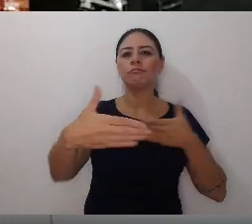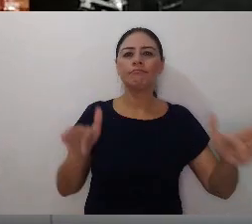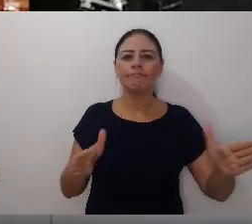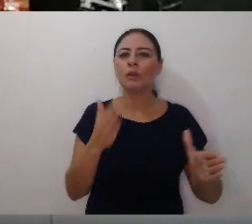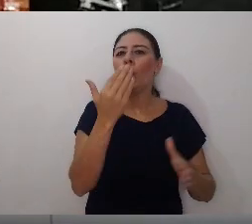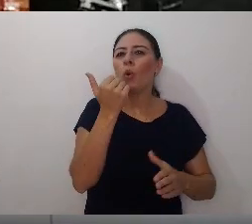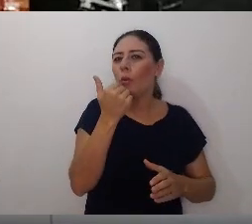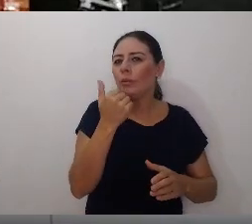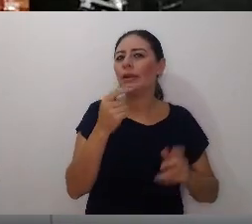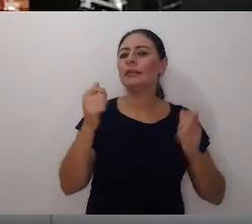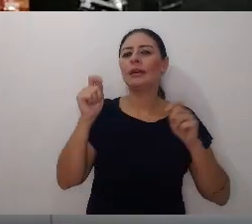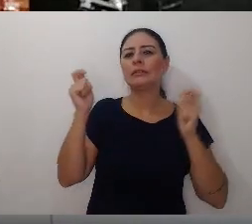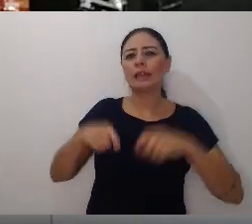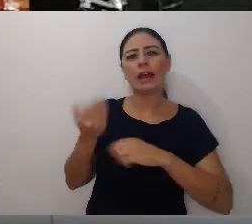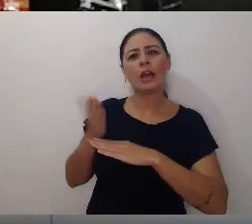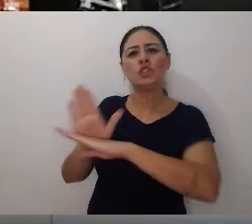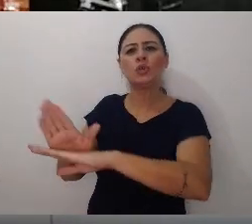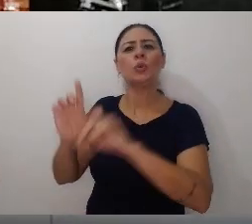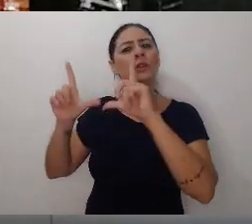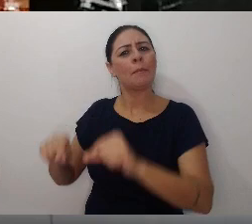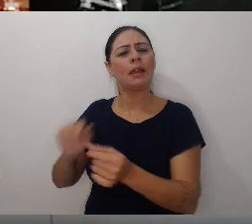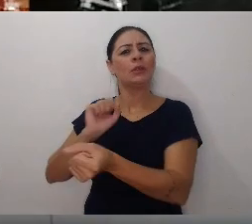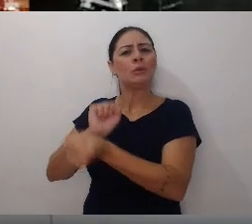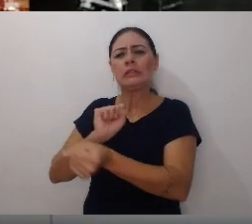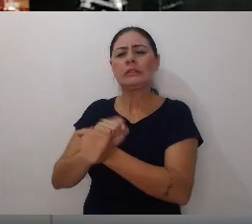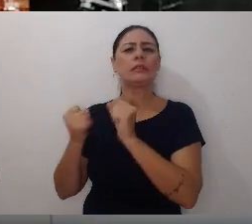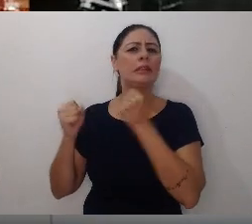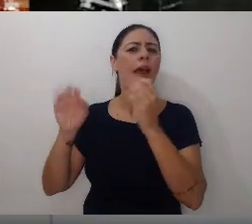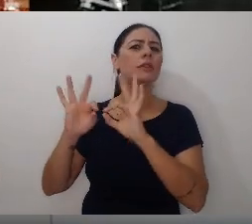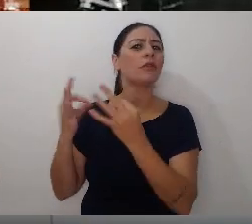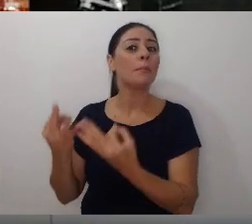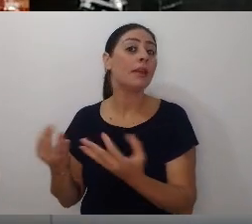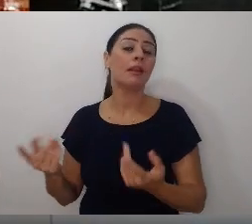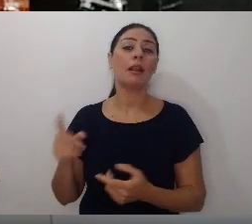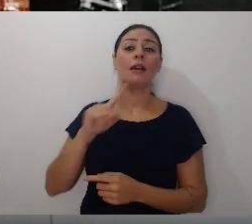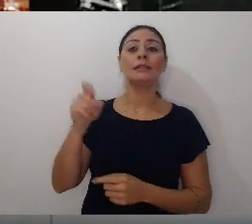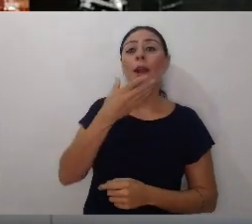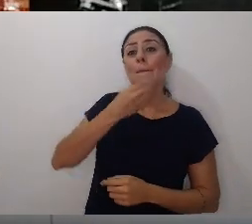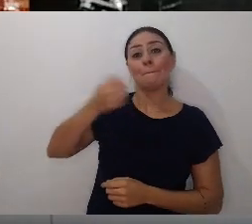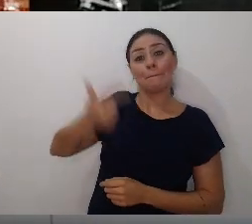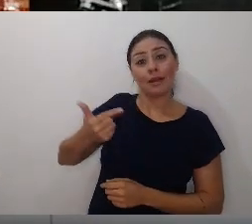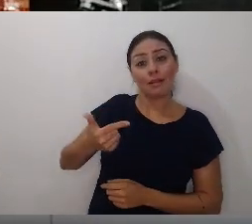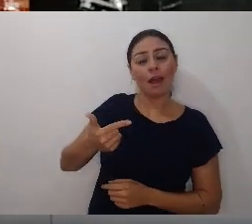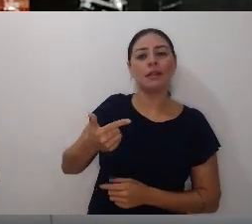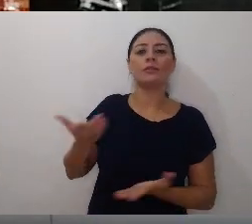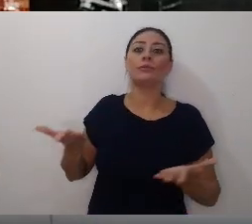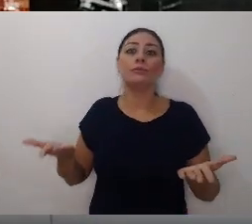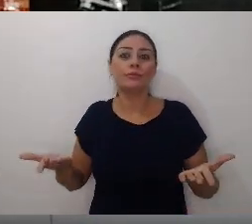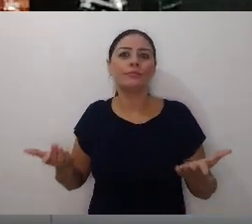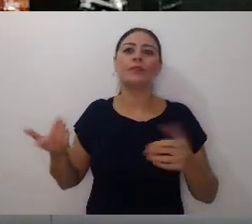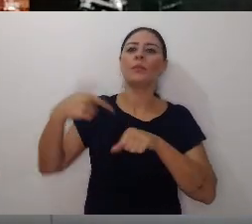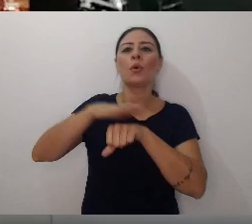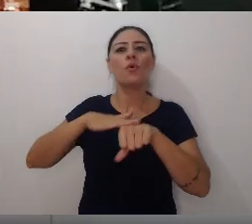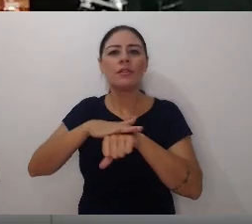isso. Quais os problemas? O que está acontecendo? Será que uma cesta básica por mês vai ajudar a